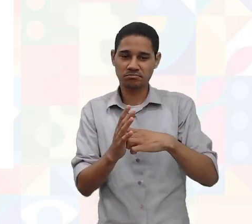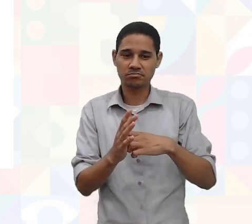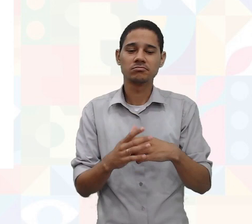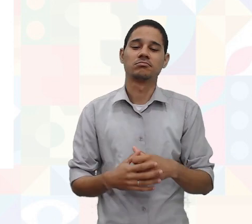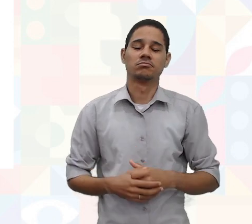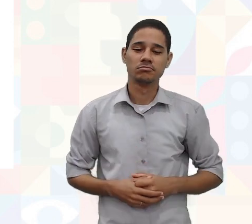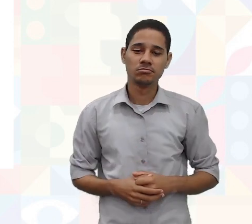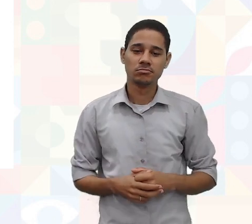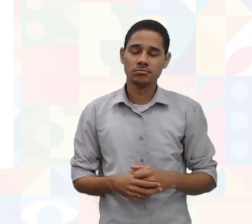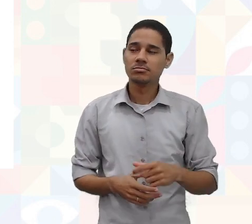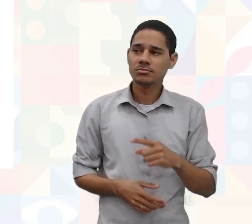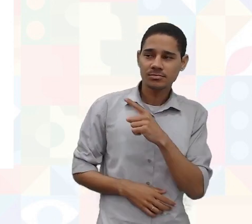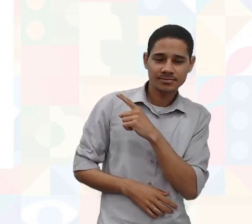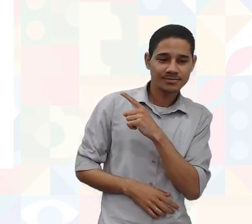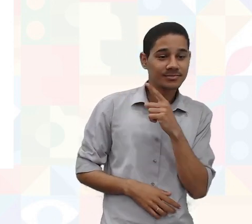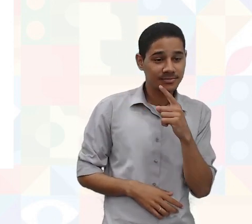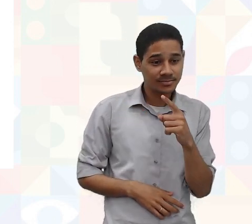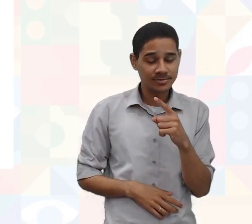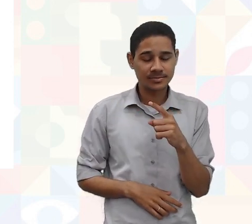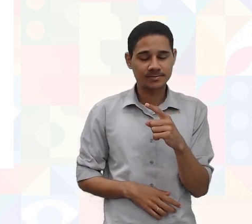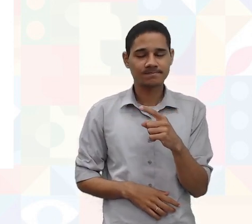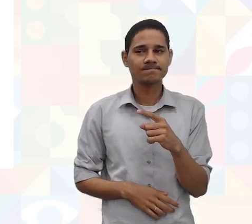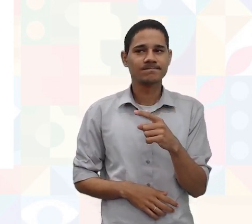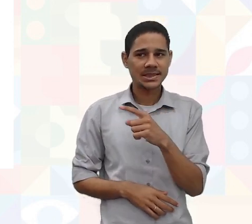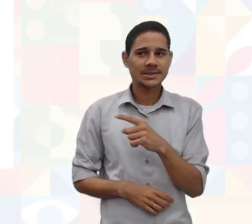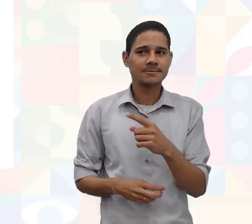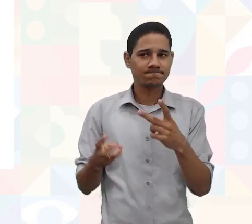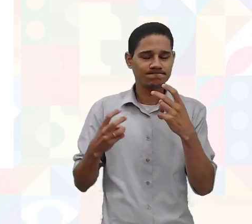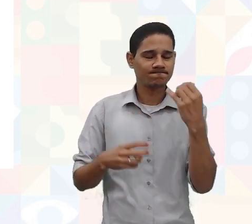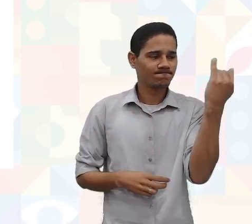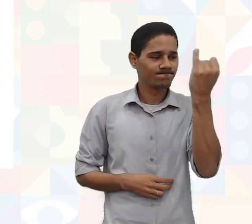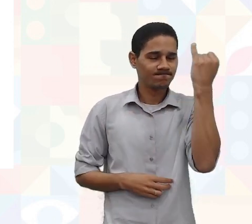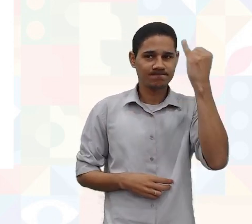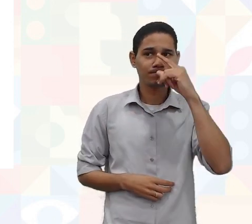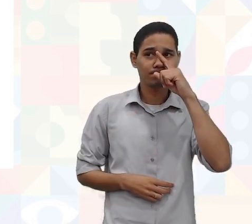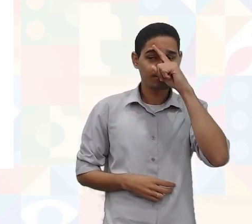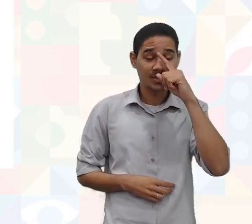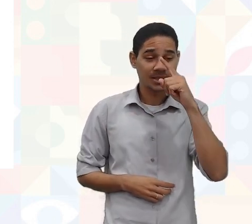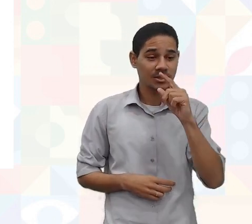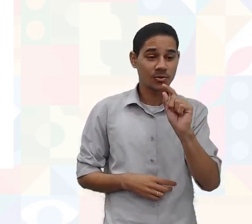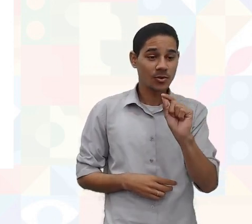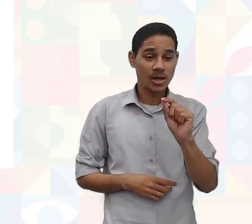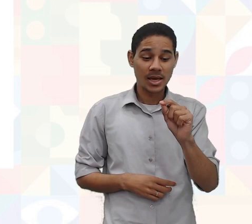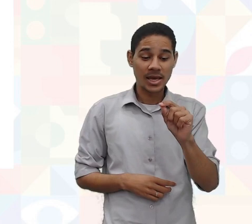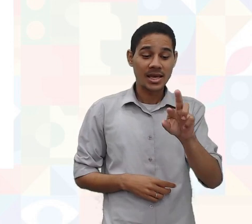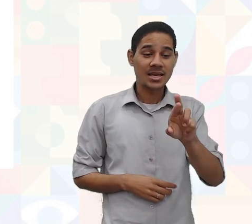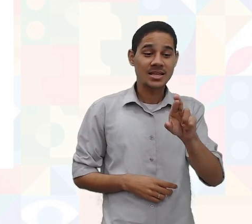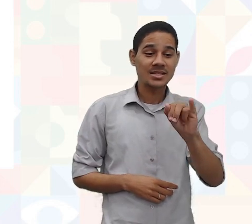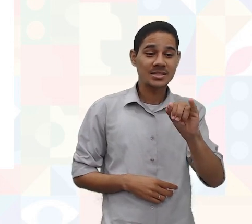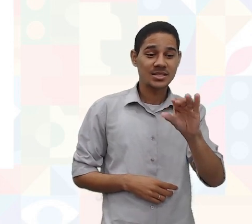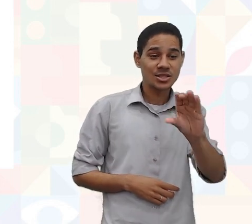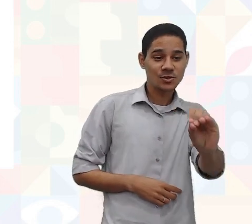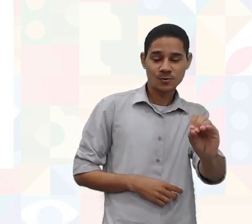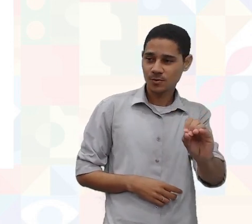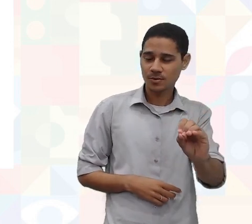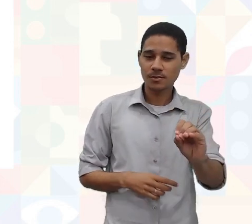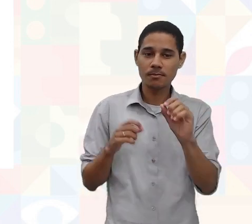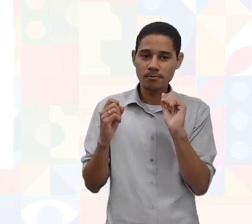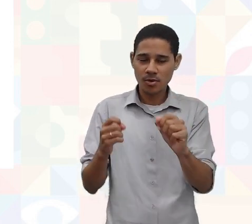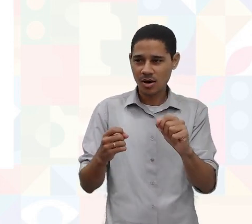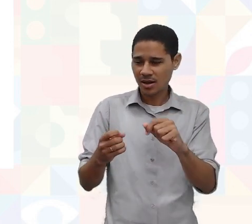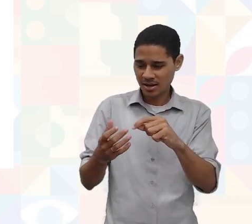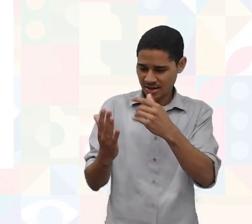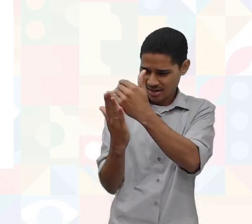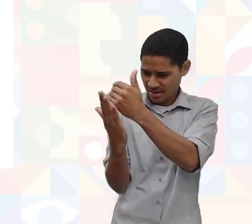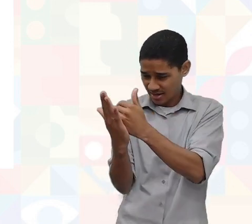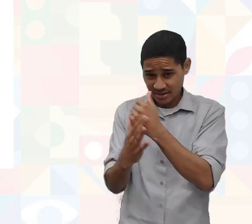esses incidentes são importantes indicadores de risco no ambiente de trabalho, pois apontam para falhas nos sistemas